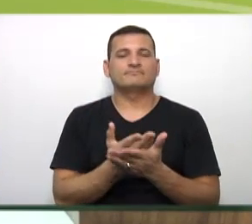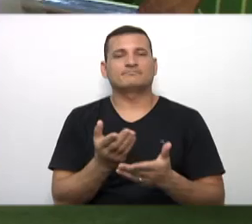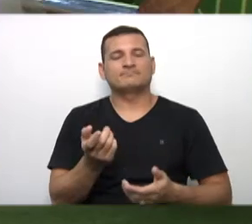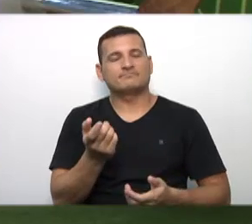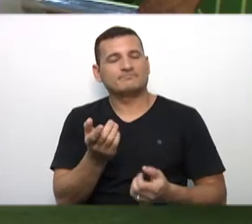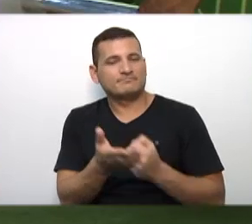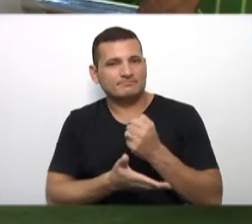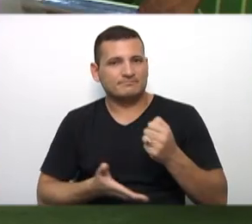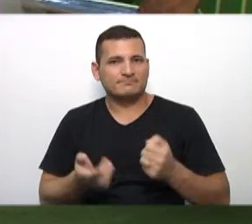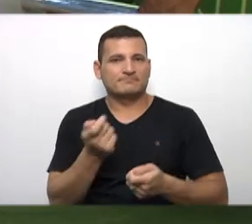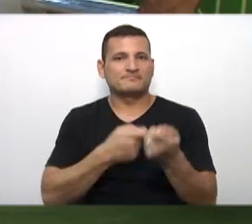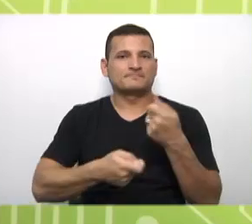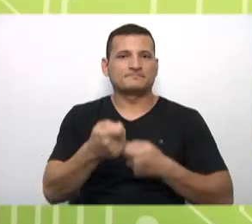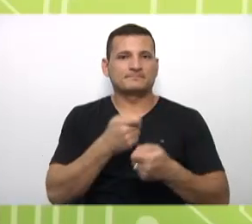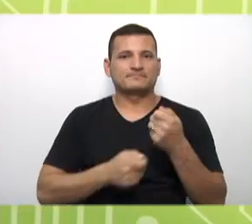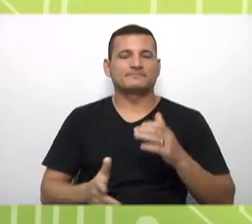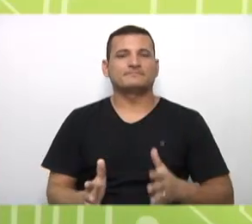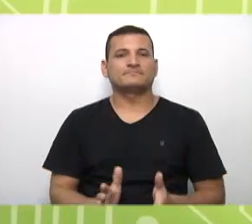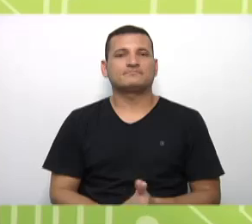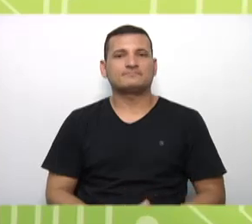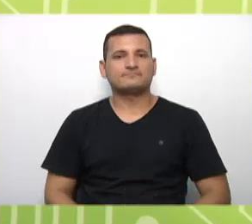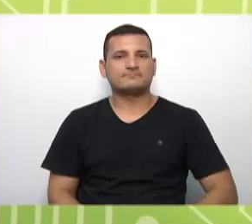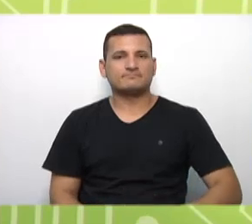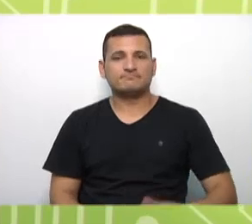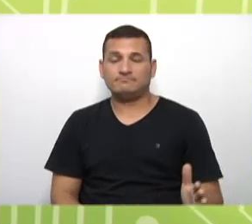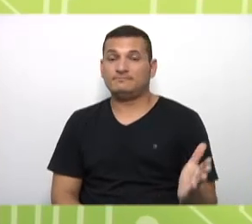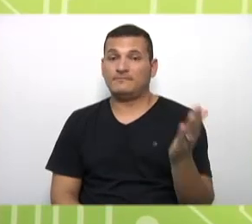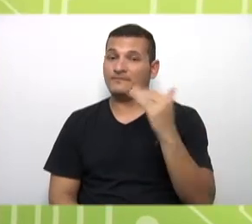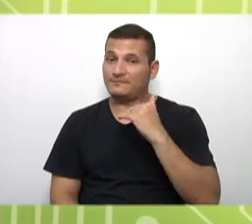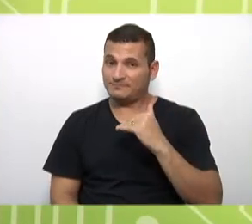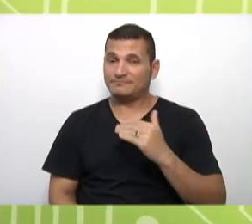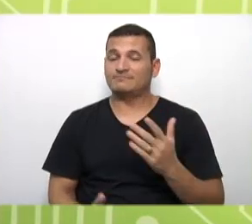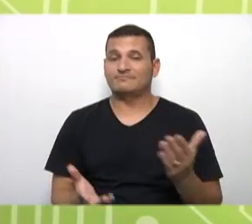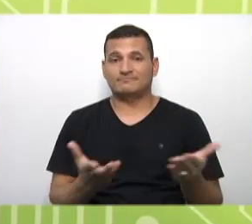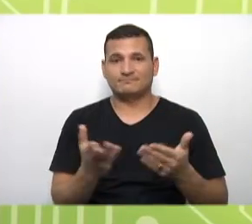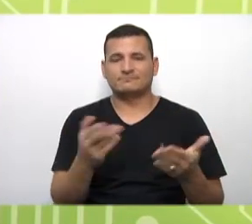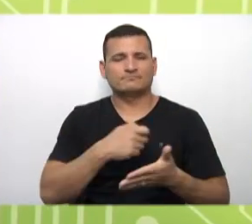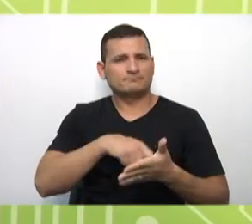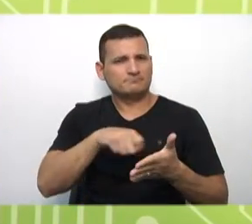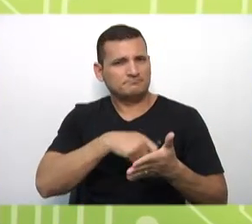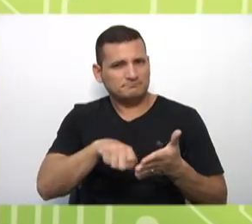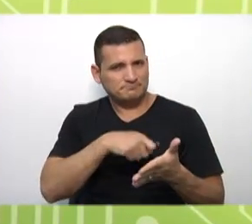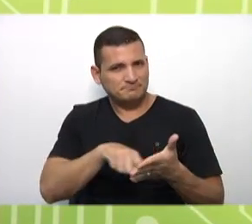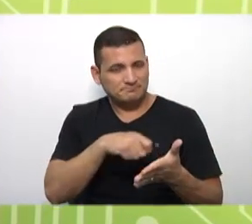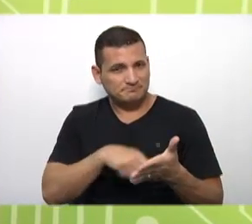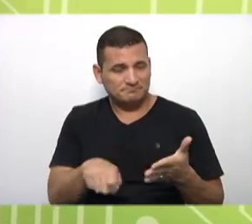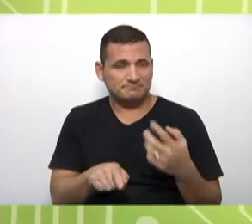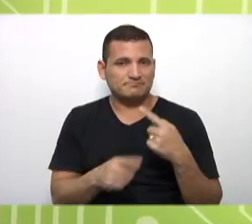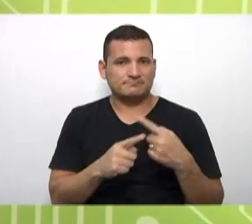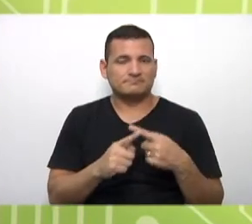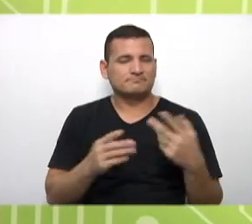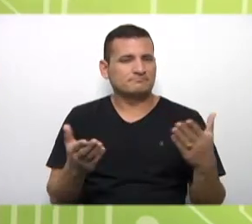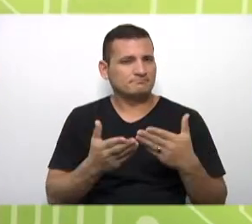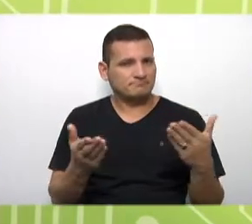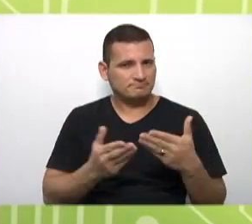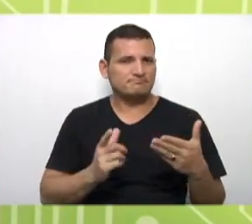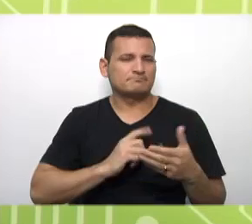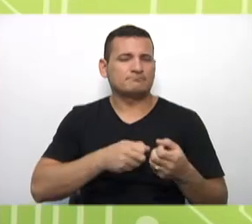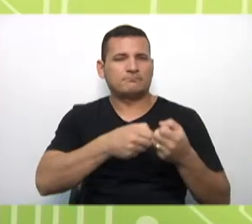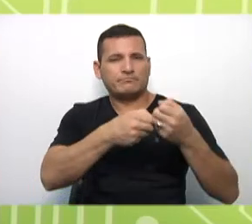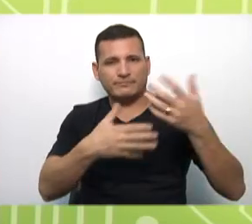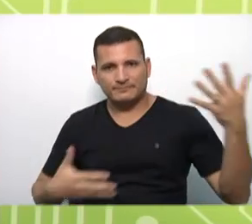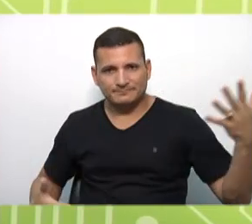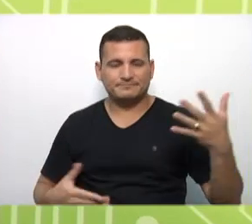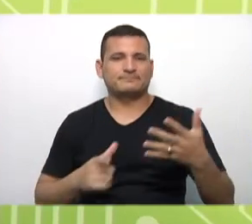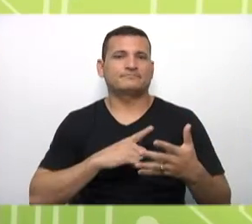Administração. É isso aí, vamos lá com o caderninho de anotação de vocês, porque hoje a gente tem uma aula bem extensa,